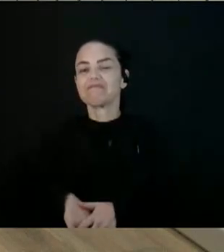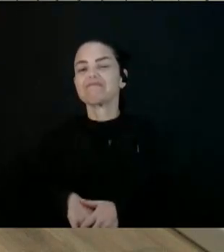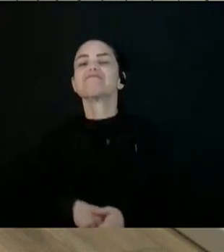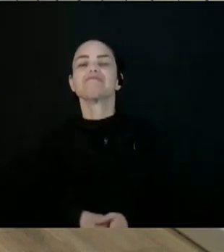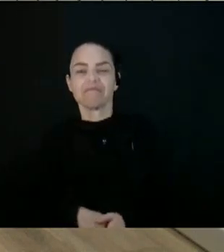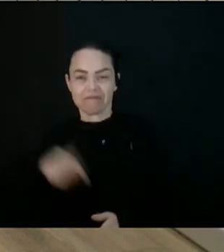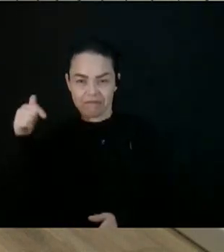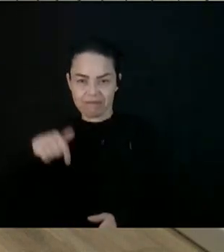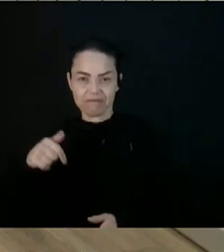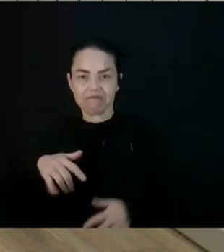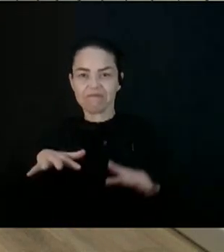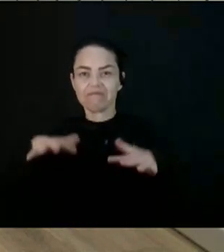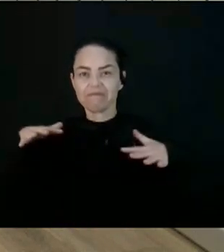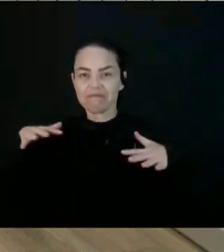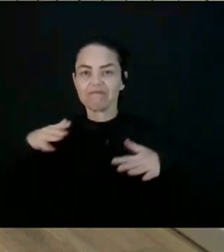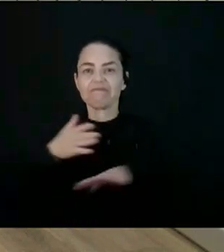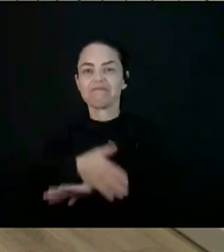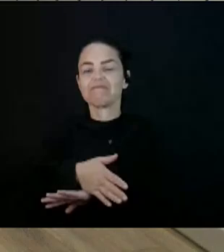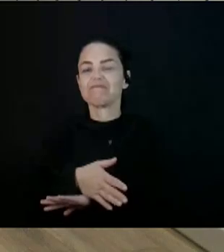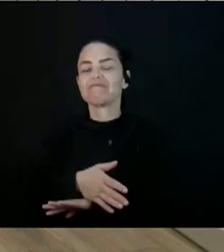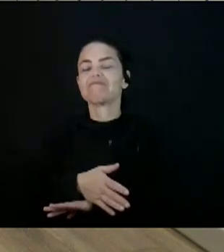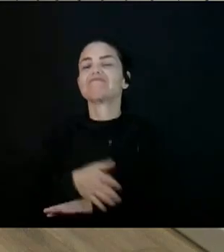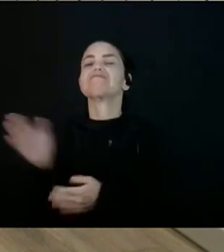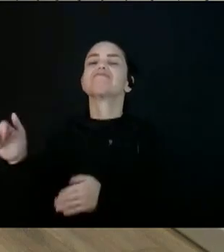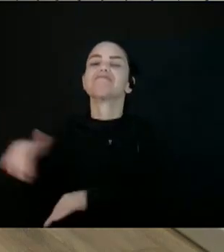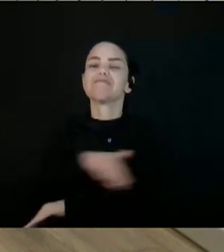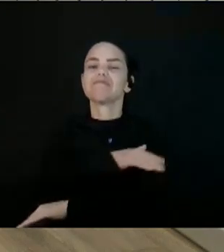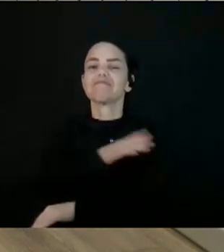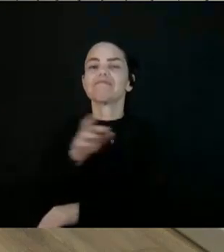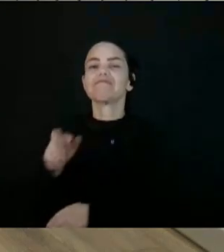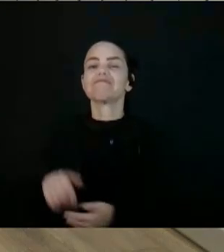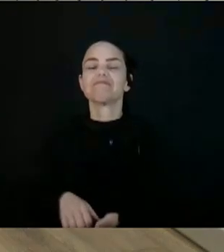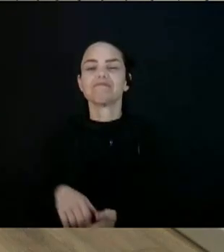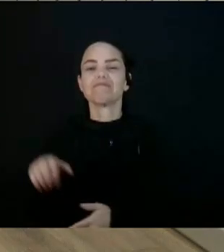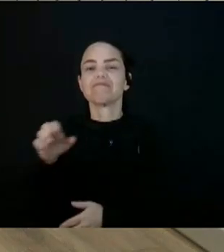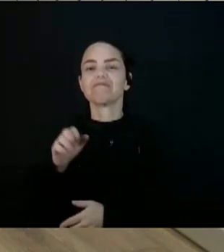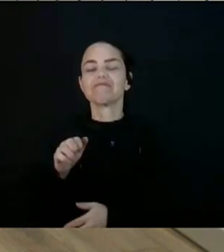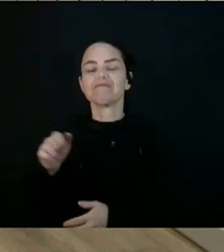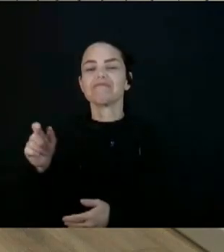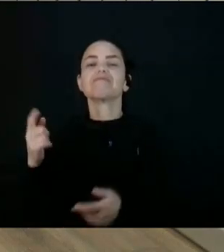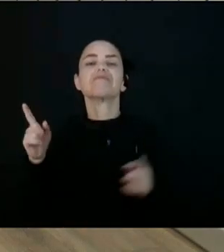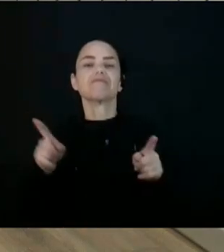plenário, entrada pela Avenida Engenheiro Roberto Mange, número 66, no